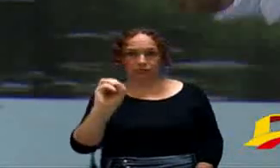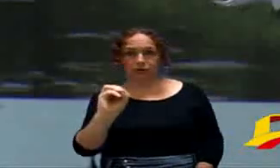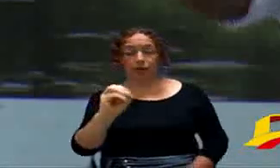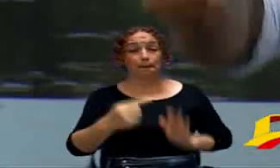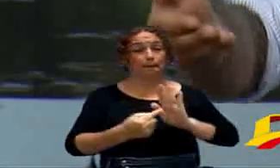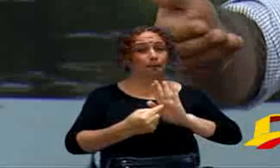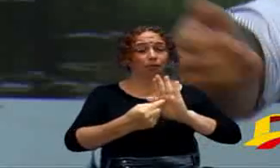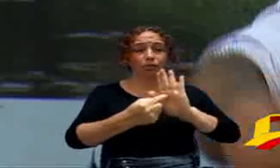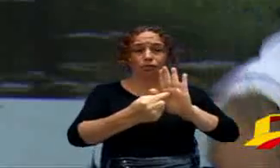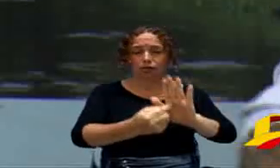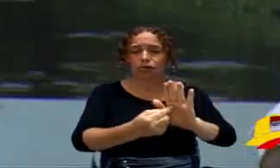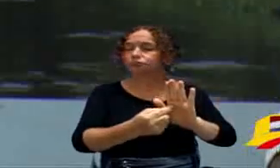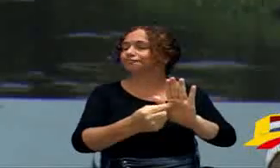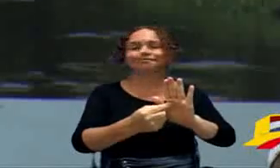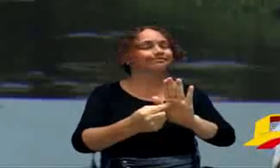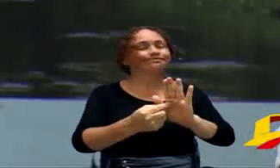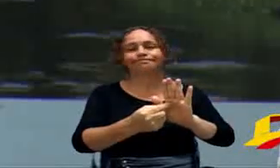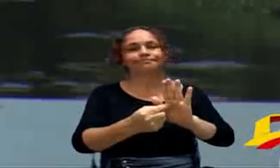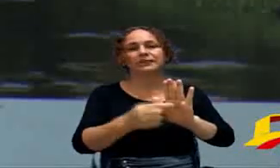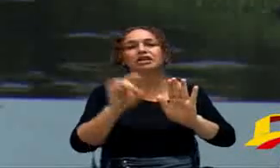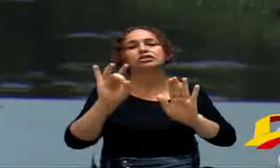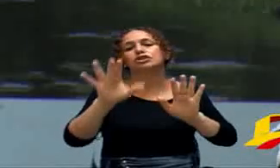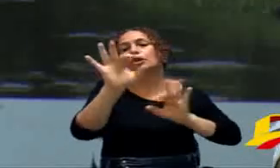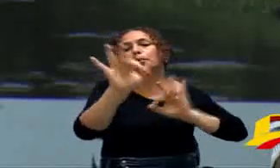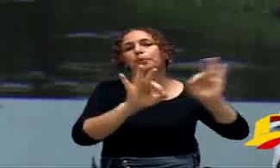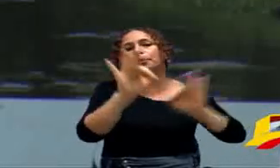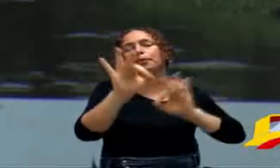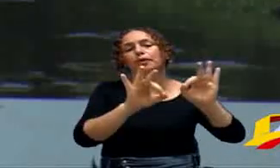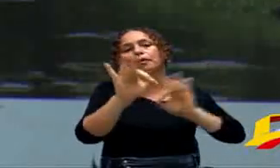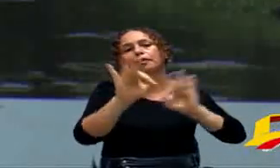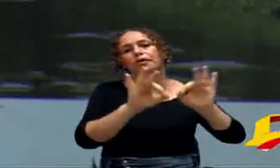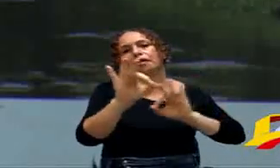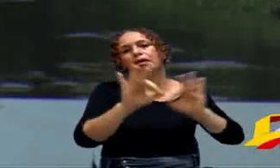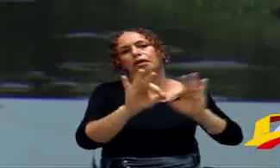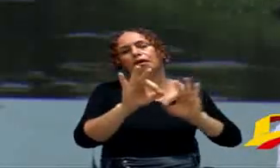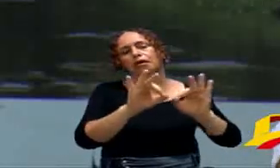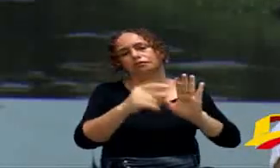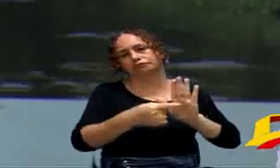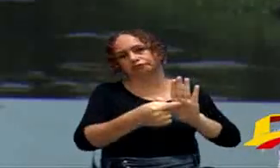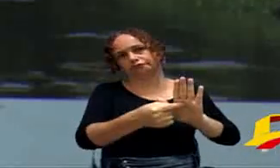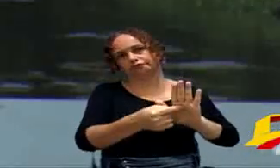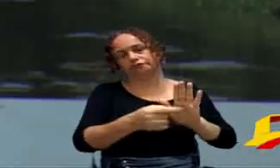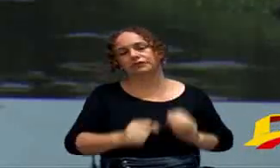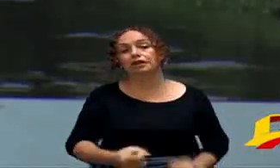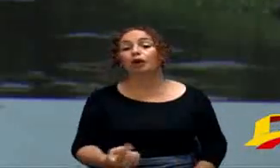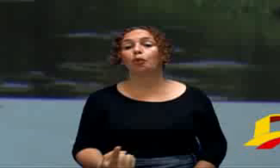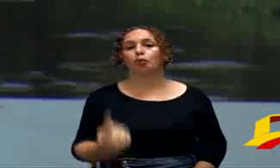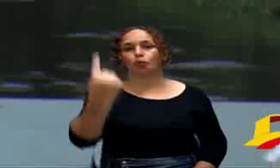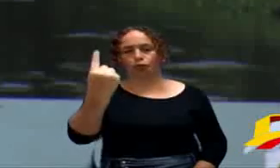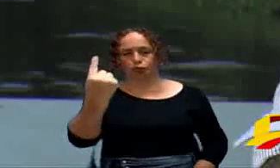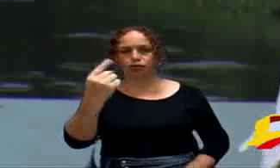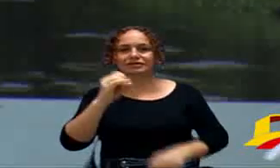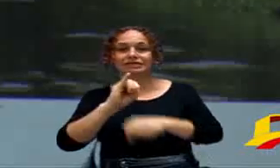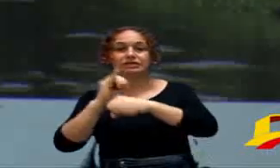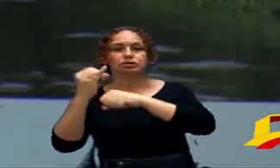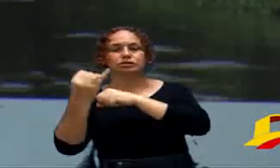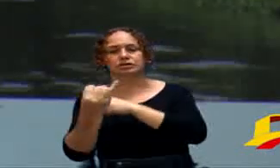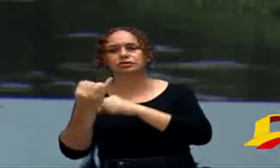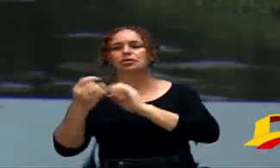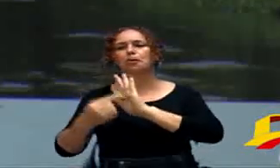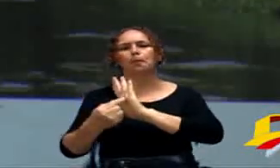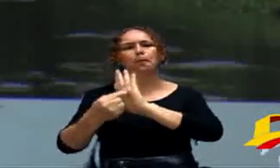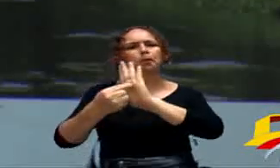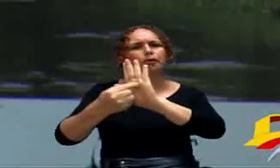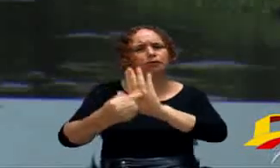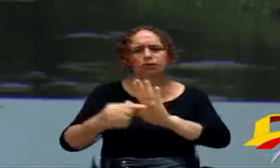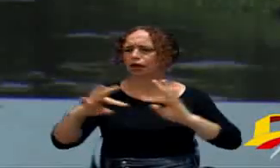e prospecções desse recinto. Então, a única instituição legalmente que apresentou toda a documentação que estava legalmente enquadrada